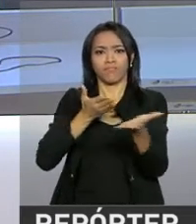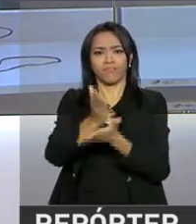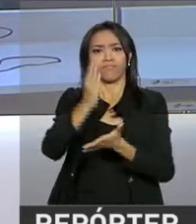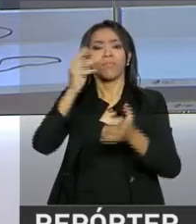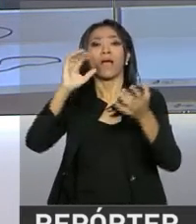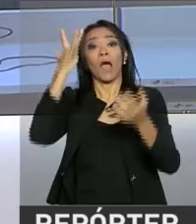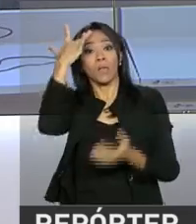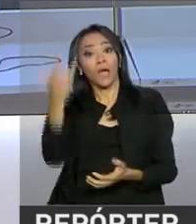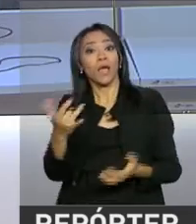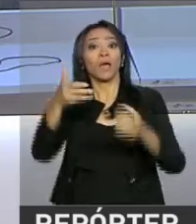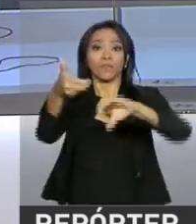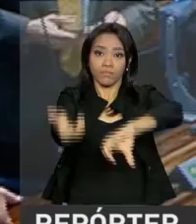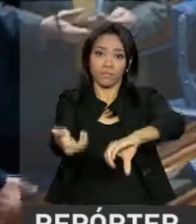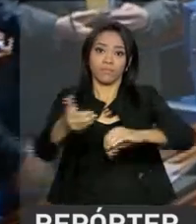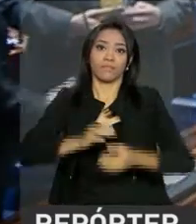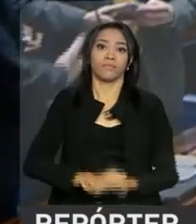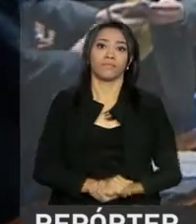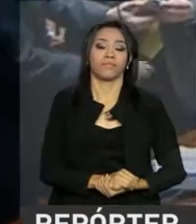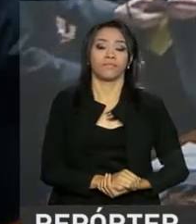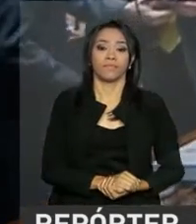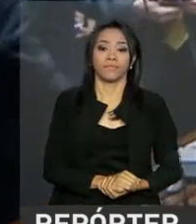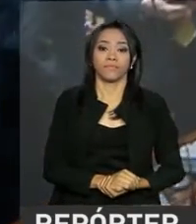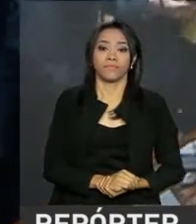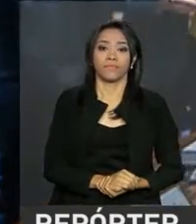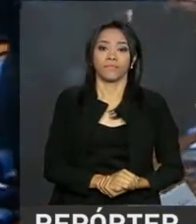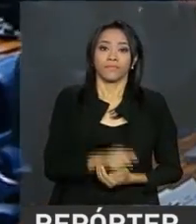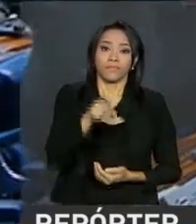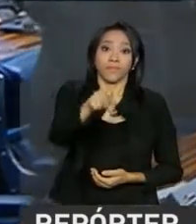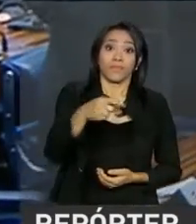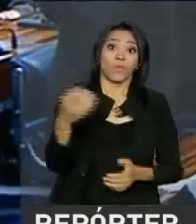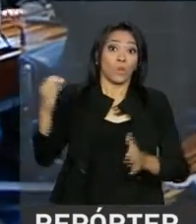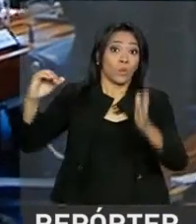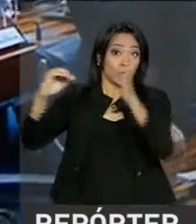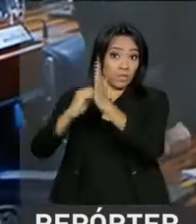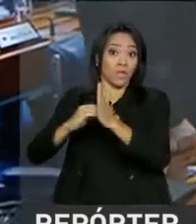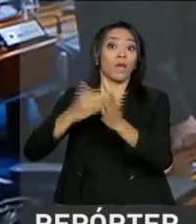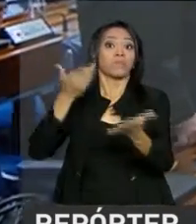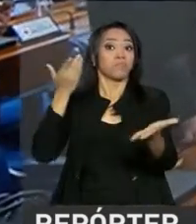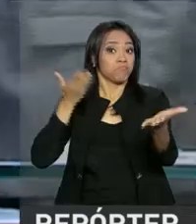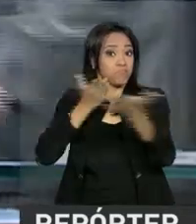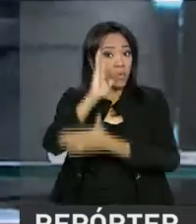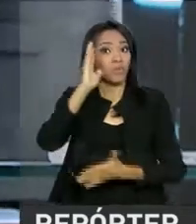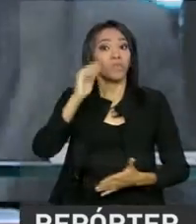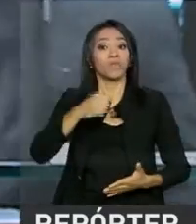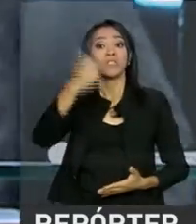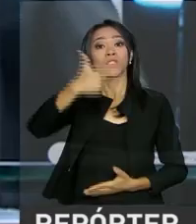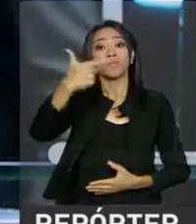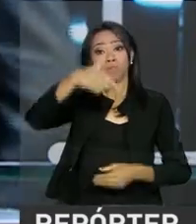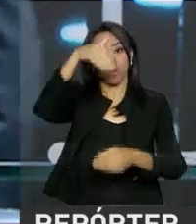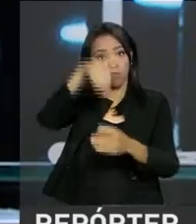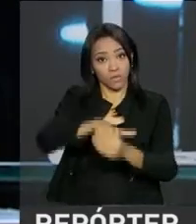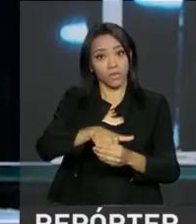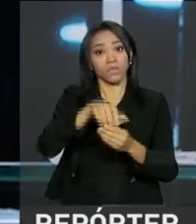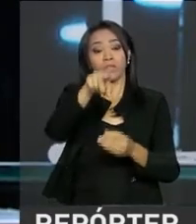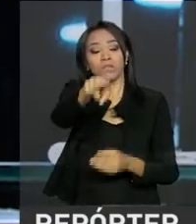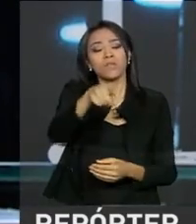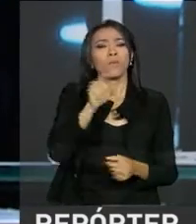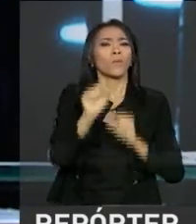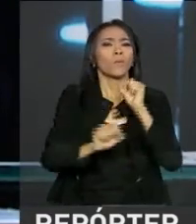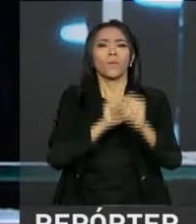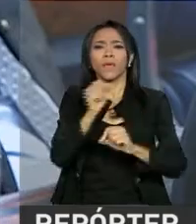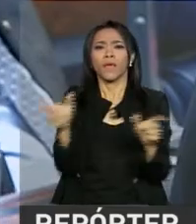amanhã e volta o senado aprovou em segundo turno a proposta que estabelece um teto para o aumento nos gastos